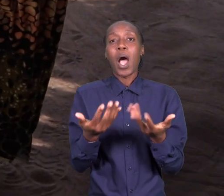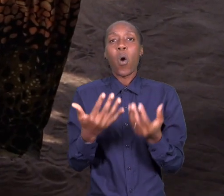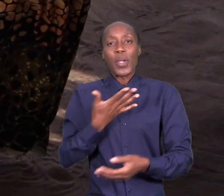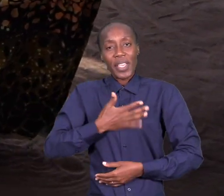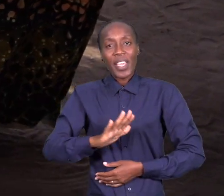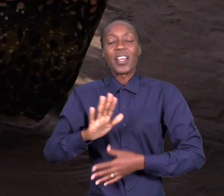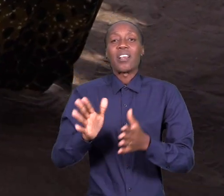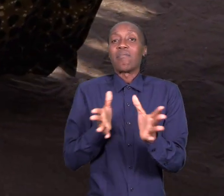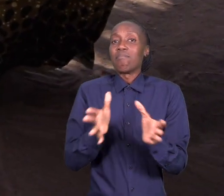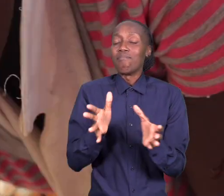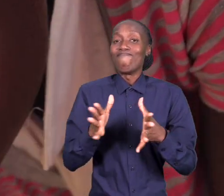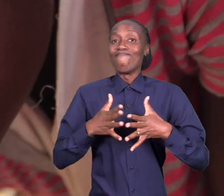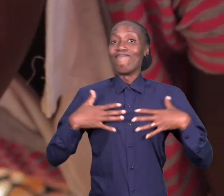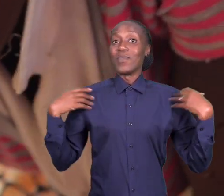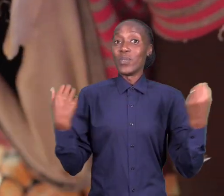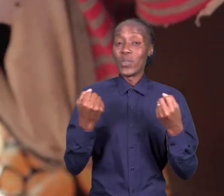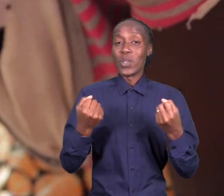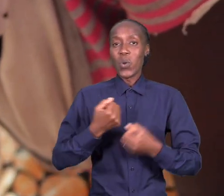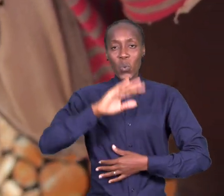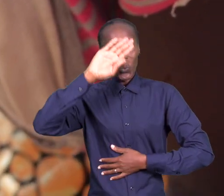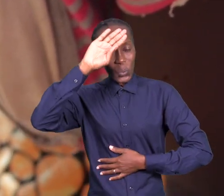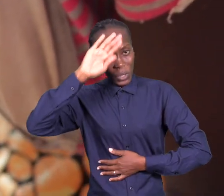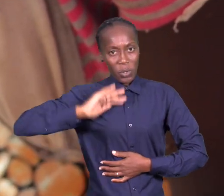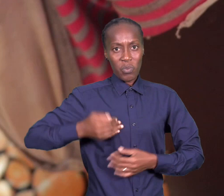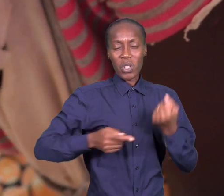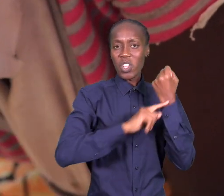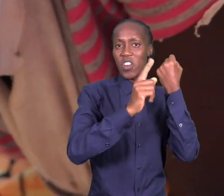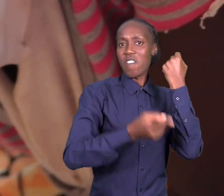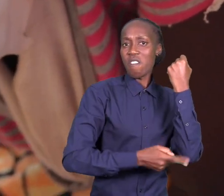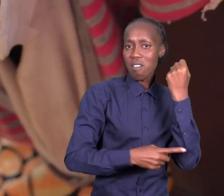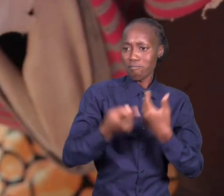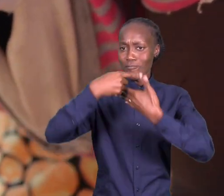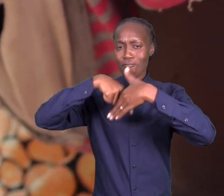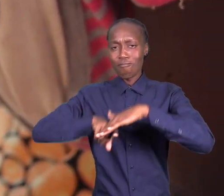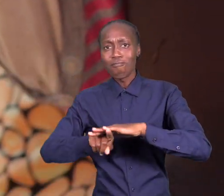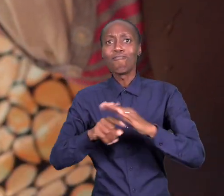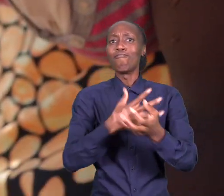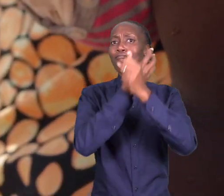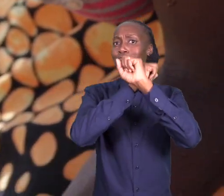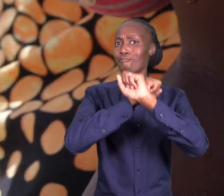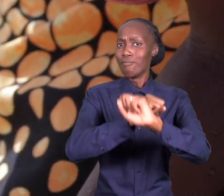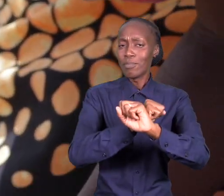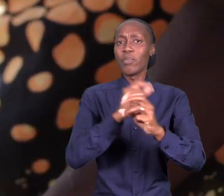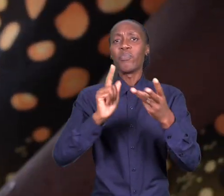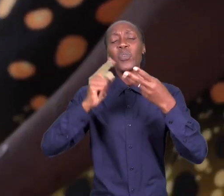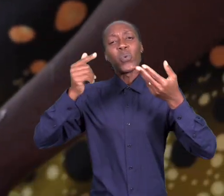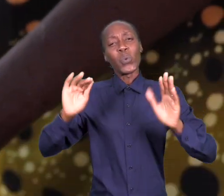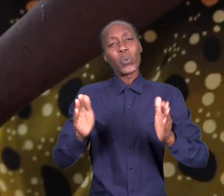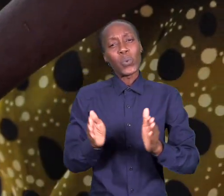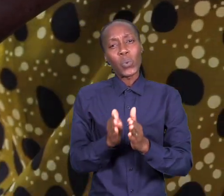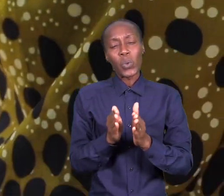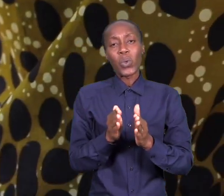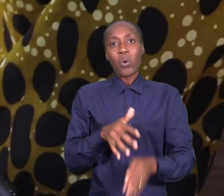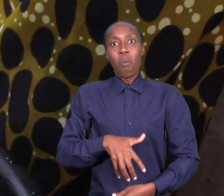de procura de cuidados de saúde, aderência das mulheres grávidas às consultas pré-natal, na prevenção,